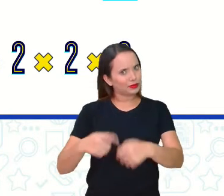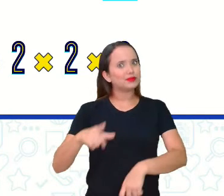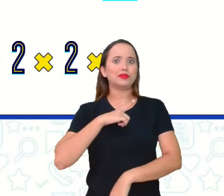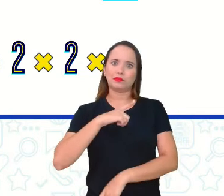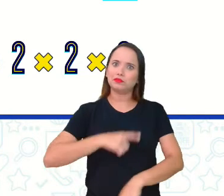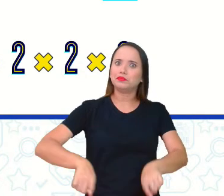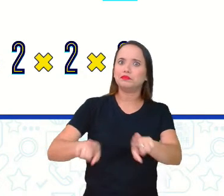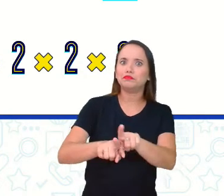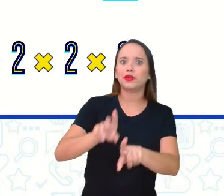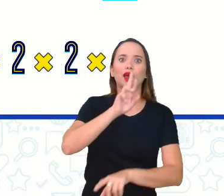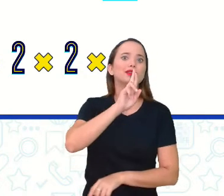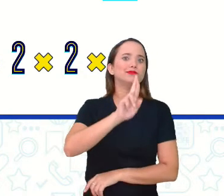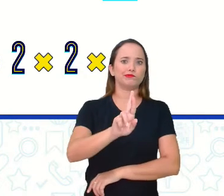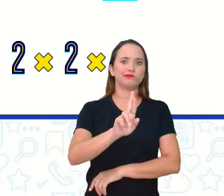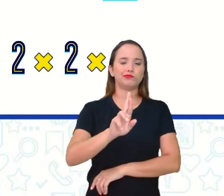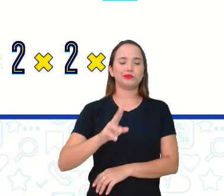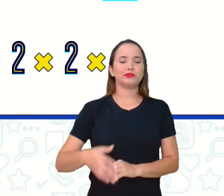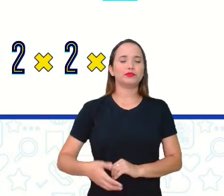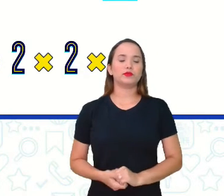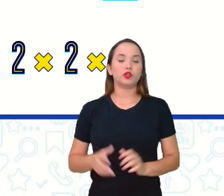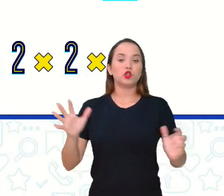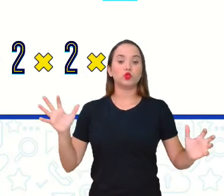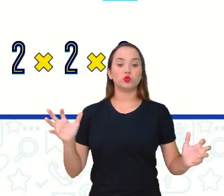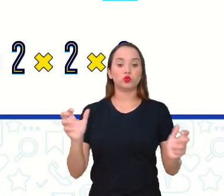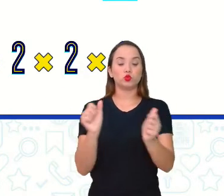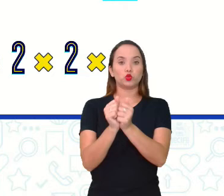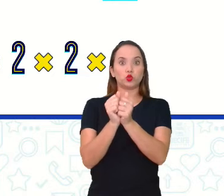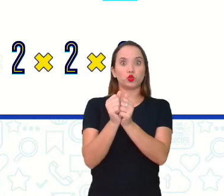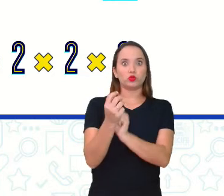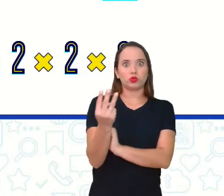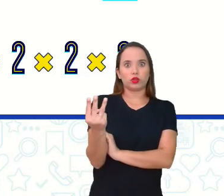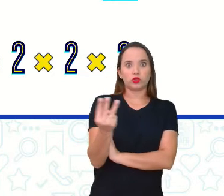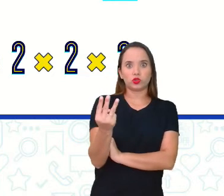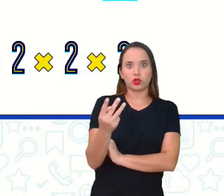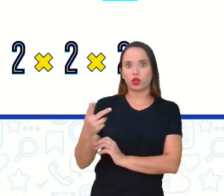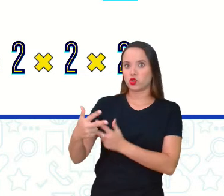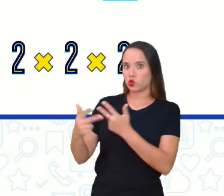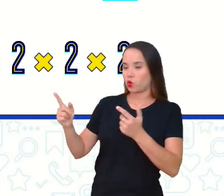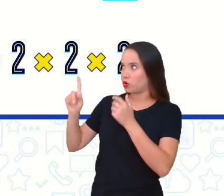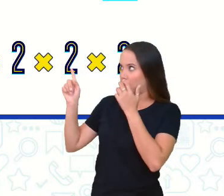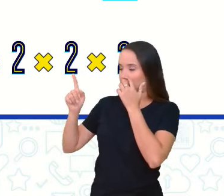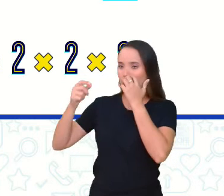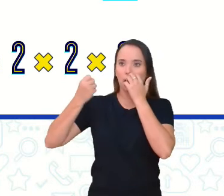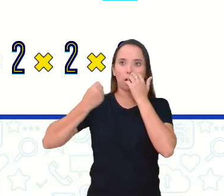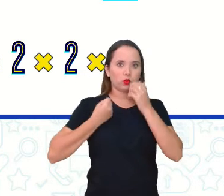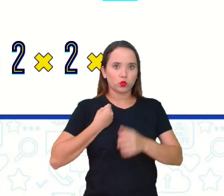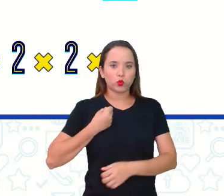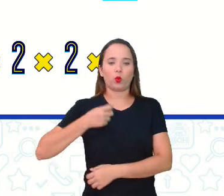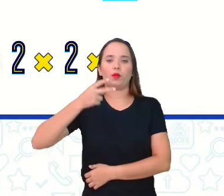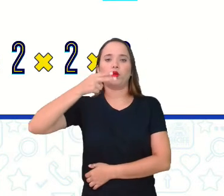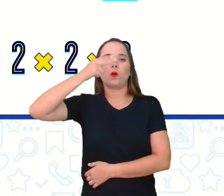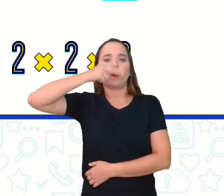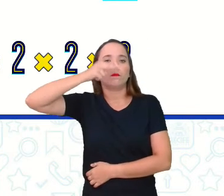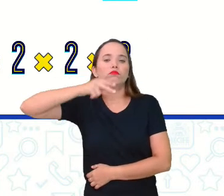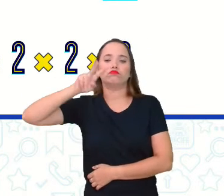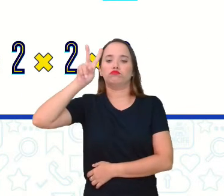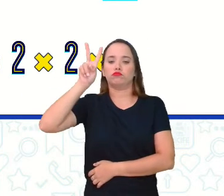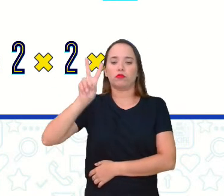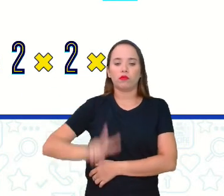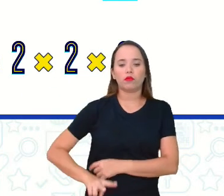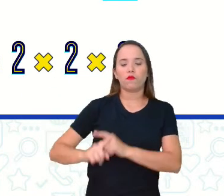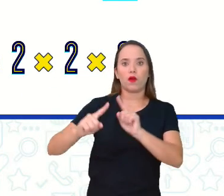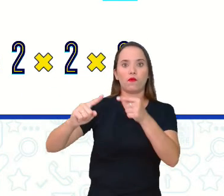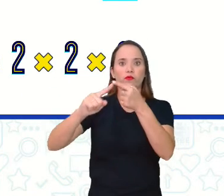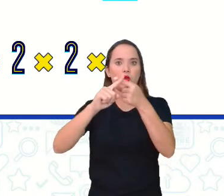E quando a gente junta essas três coisas aí, ou seja, a multiplicação de um número por ele mesmo, a sua representação